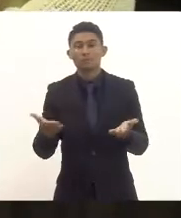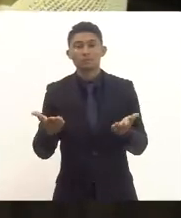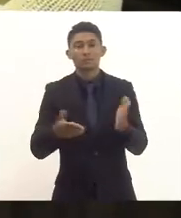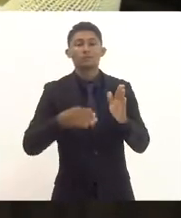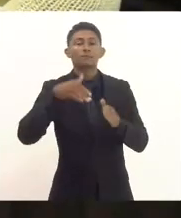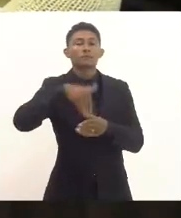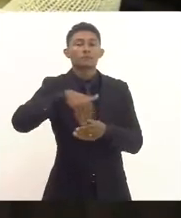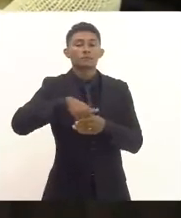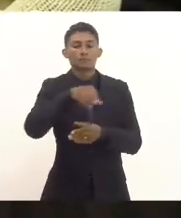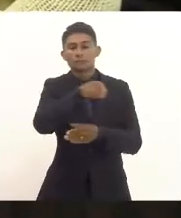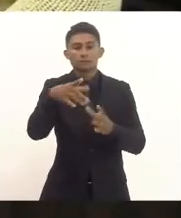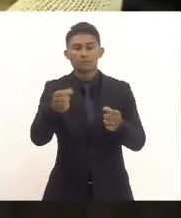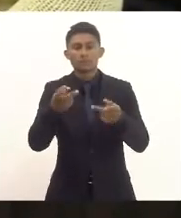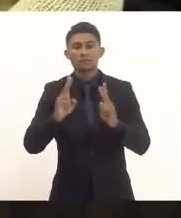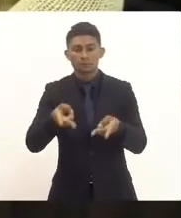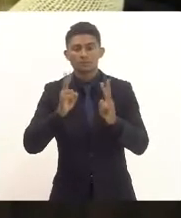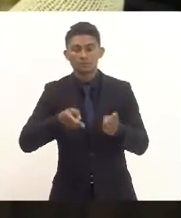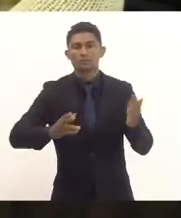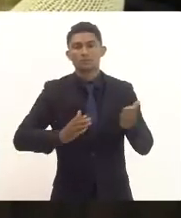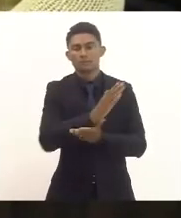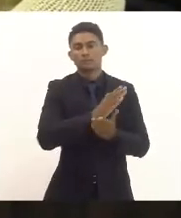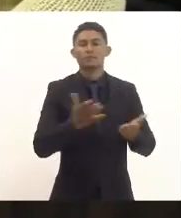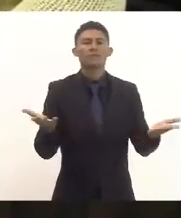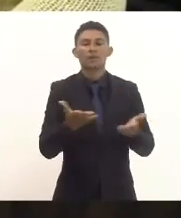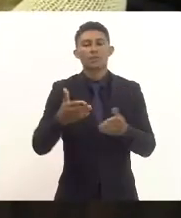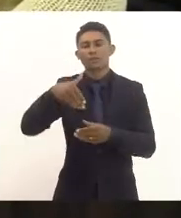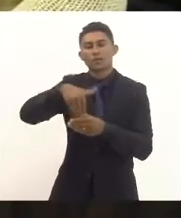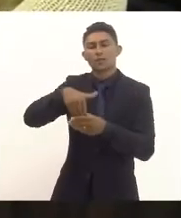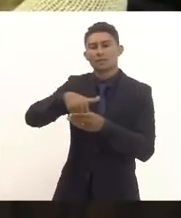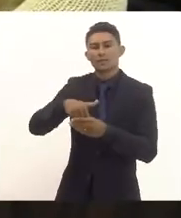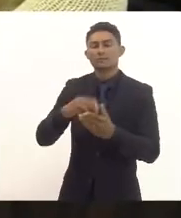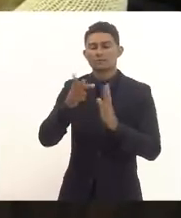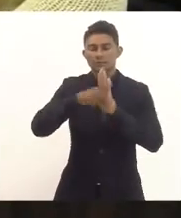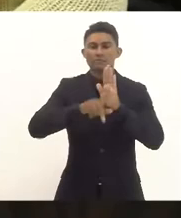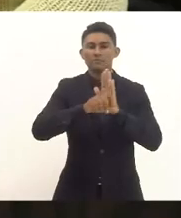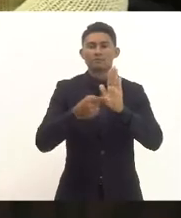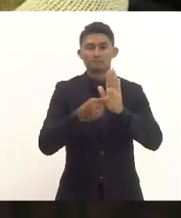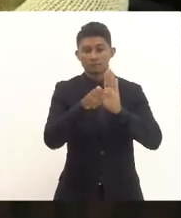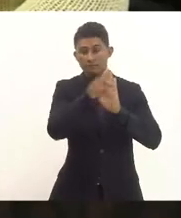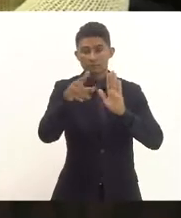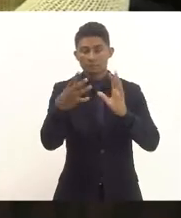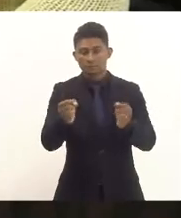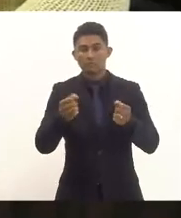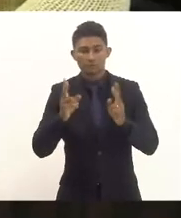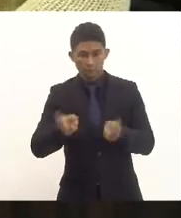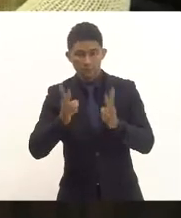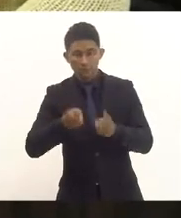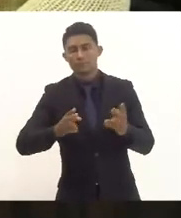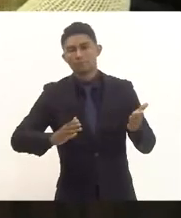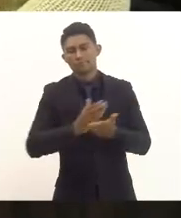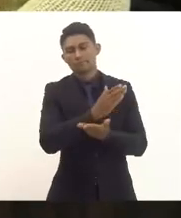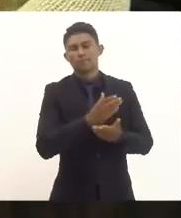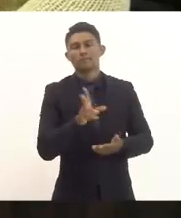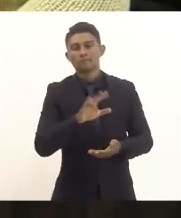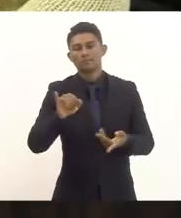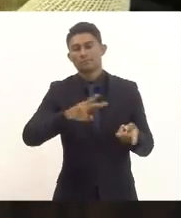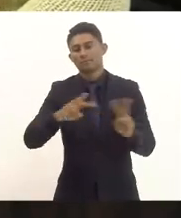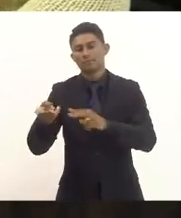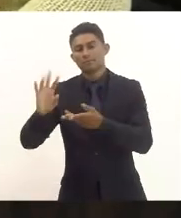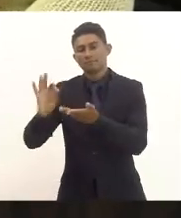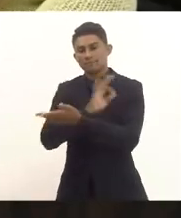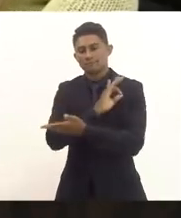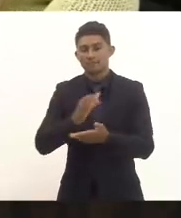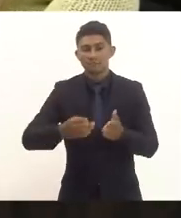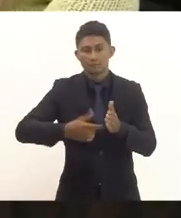de redação se eu tiver prova de submissão aprovada em votação projeto assim emendado seus que aprovam permaneçam Como estão aprovado vai autógrafo